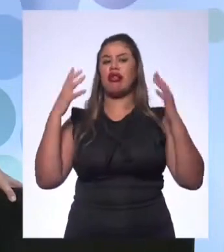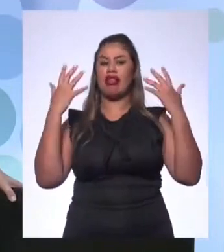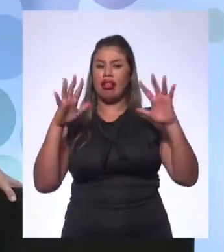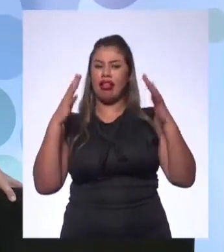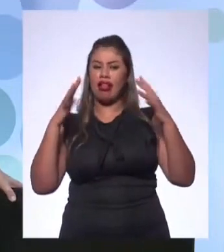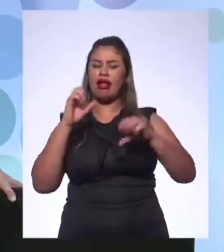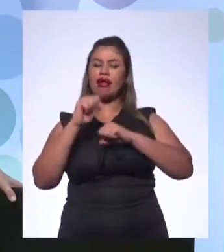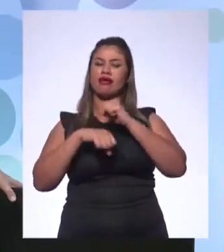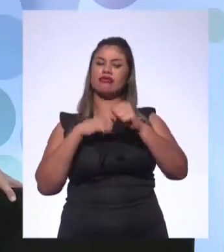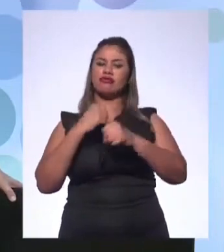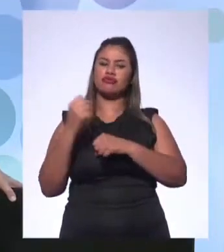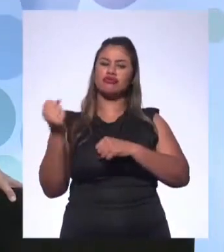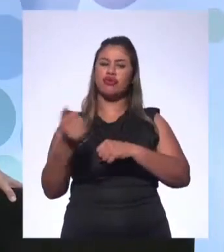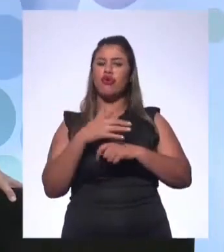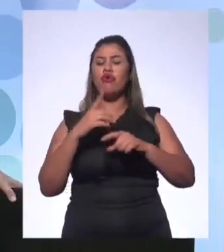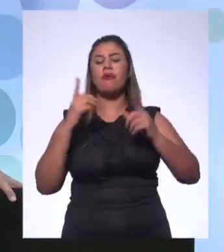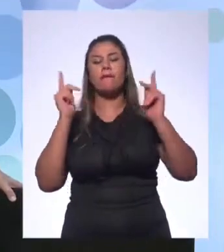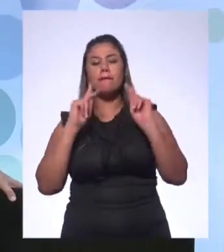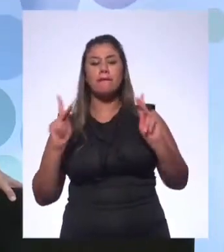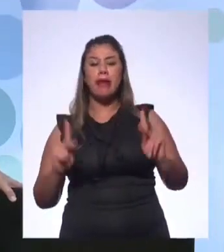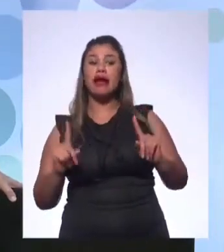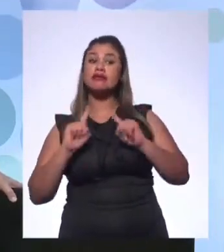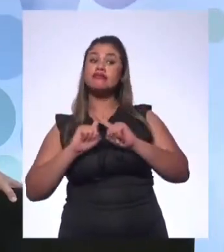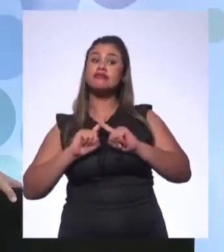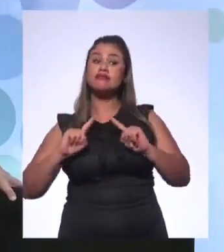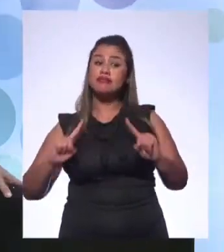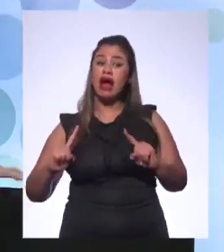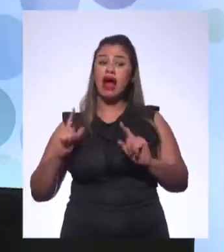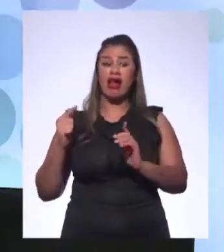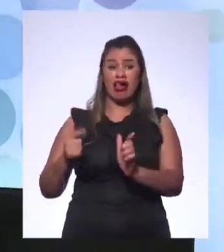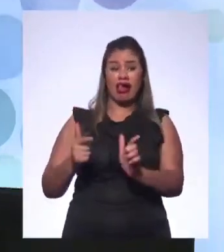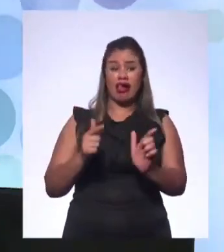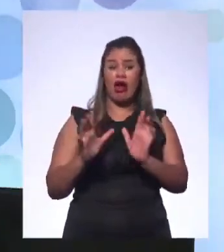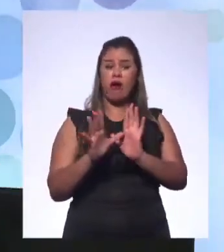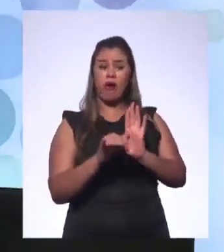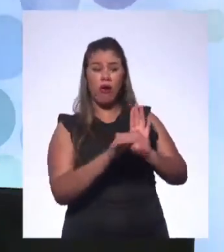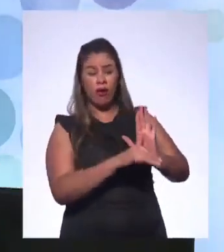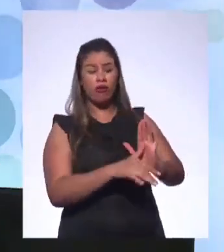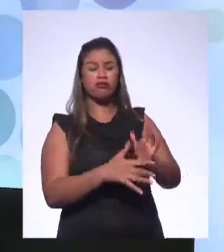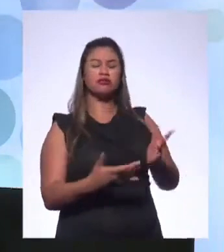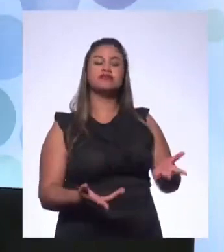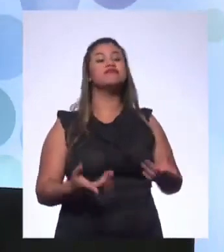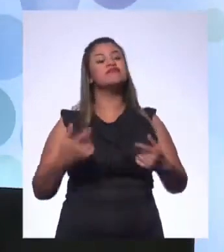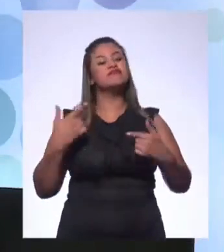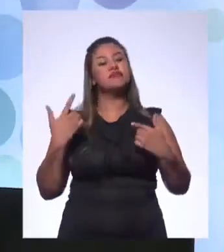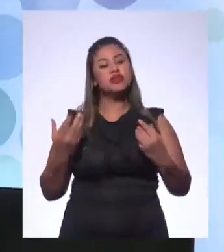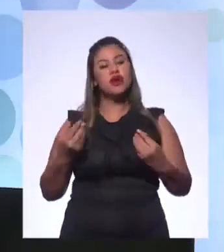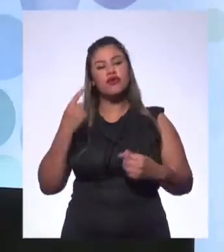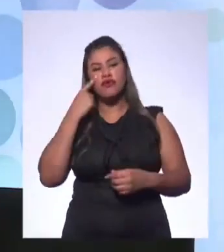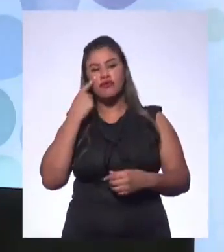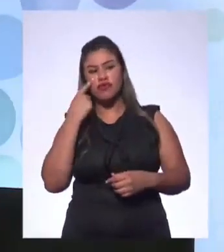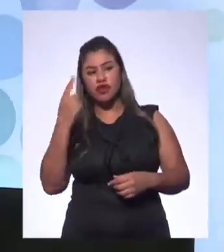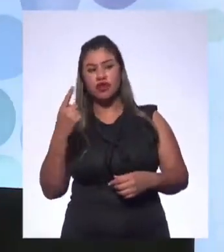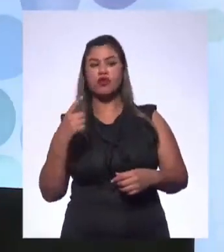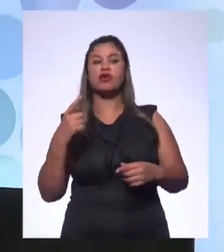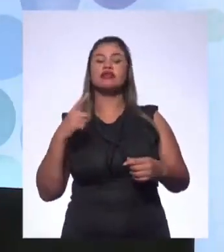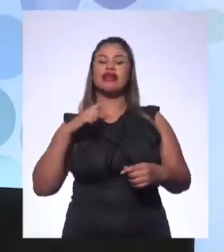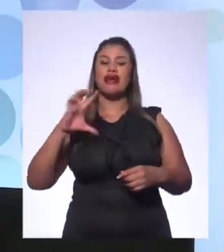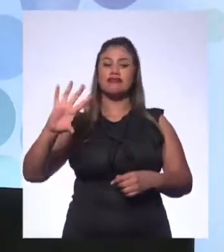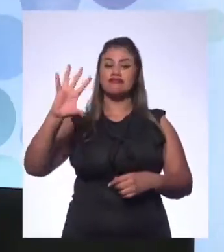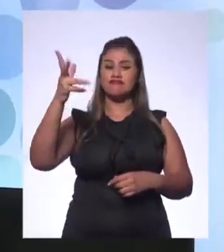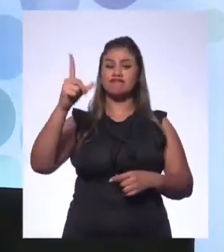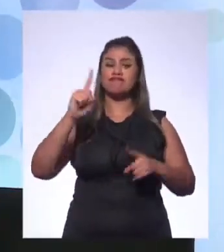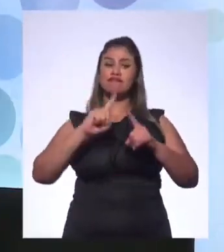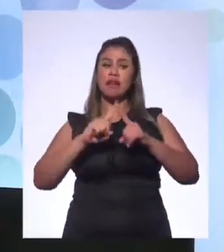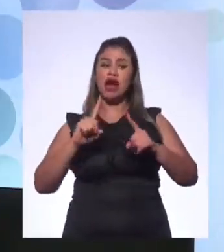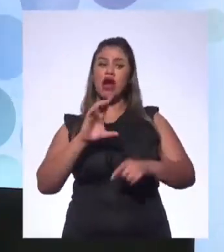em paz, mas com muitos assaltos. Então, é a mesma coisa, é a mesma ideia de adversidade, mas aqui eu tenho coesão, porque eu uso o elemento coesivo